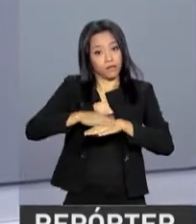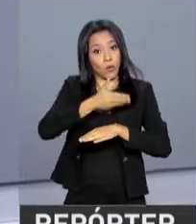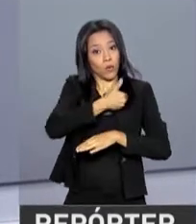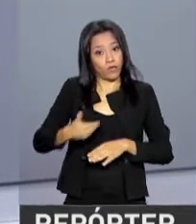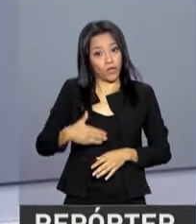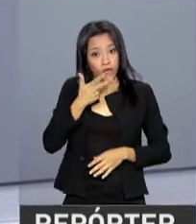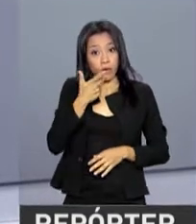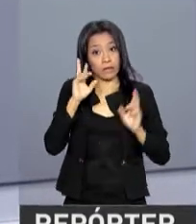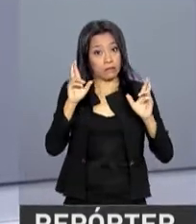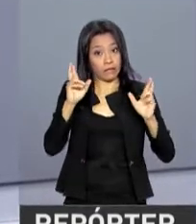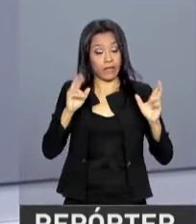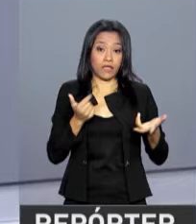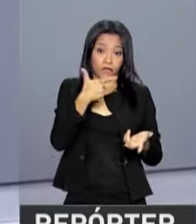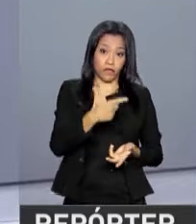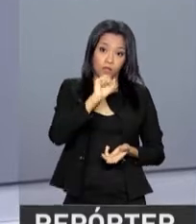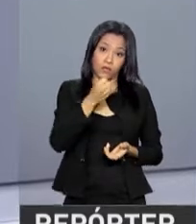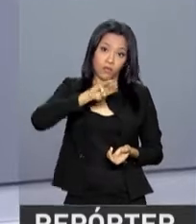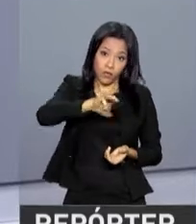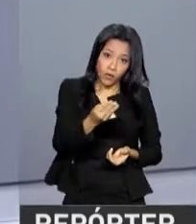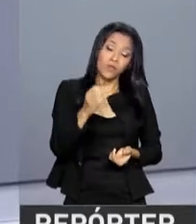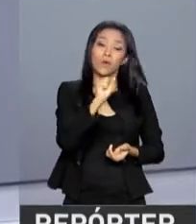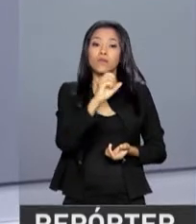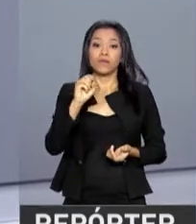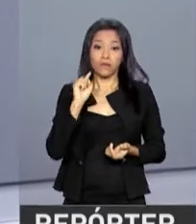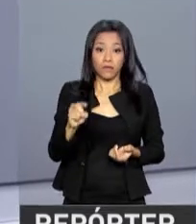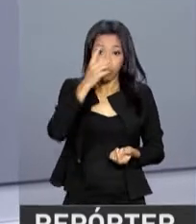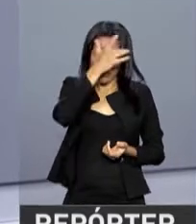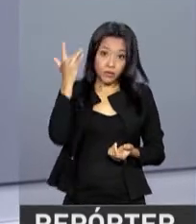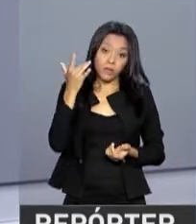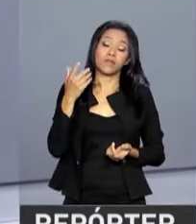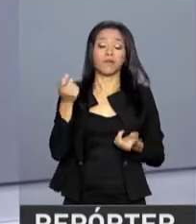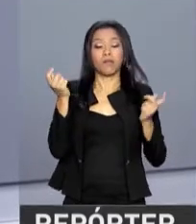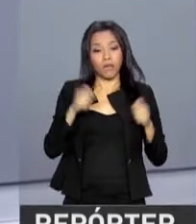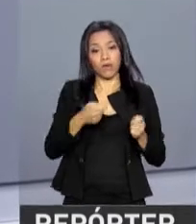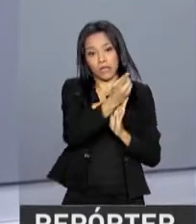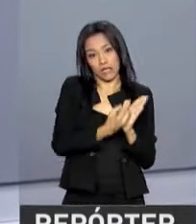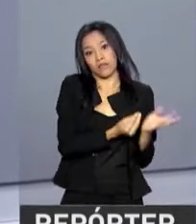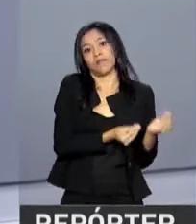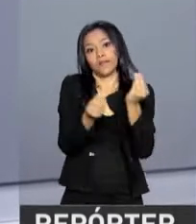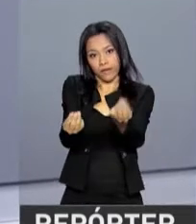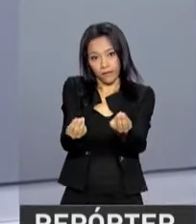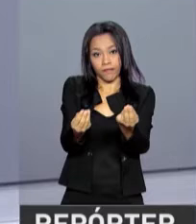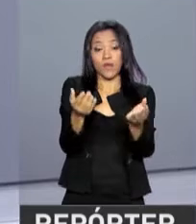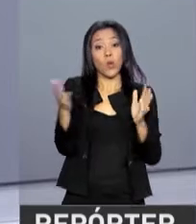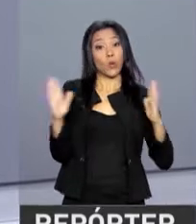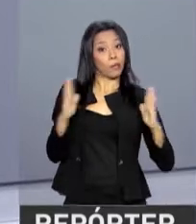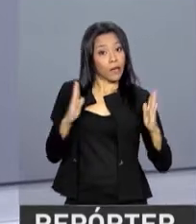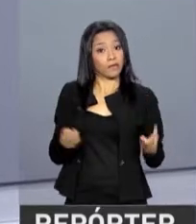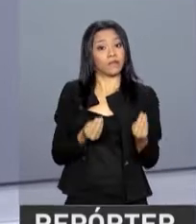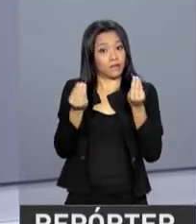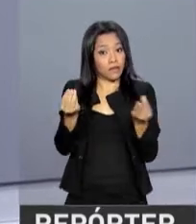é que 28 milhões e 800 mil contribuintes prestem contas com a receita federal o prazo de entrega da declaração